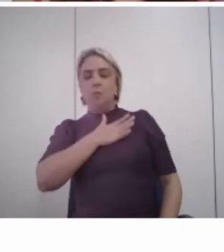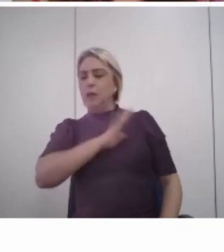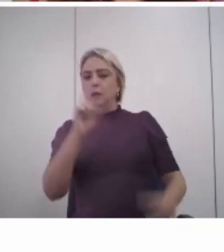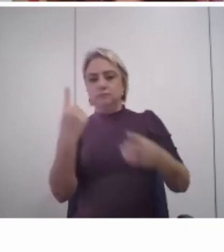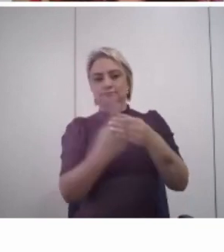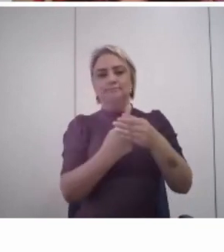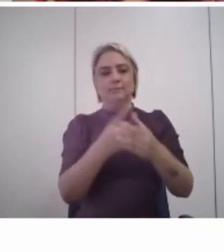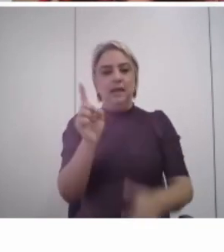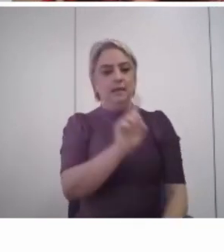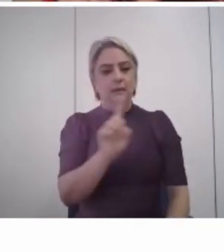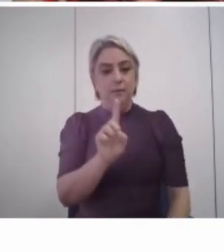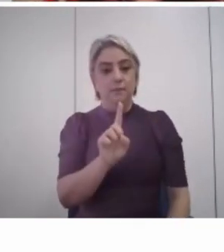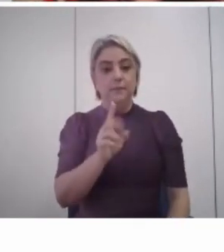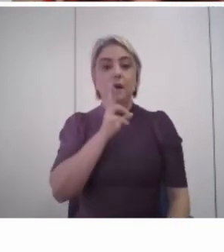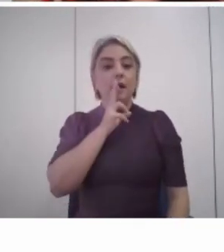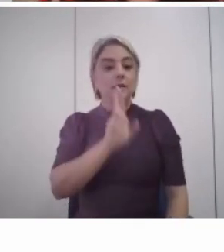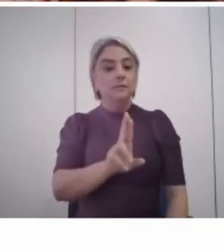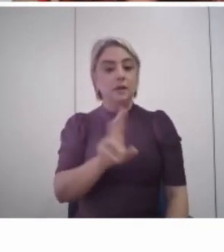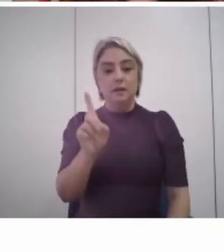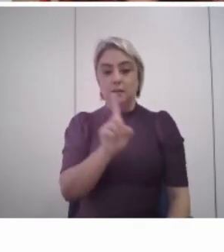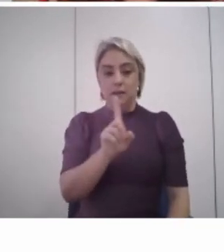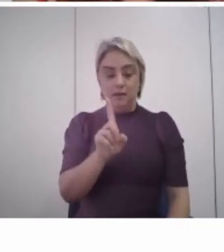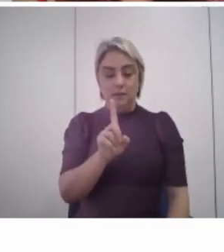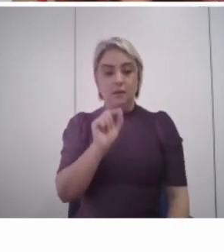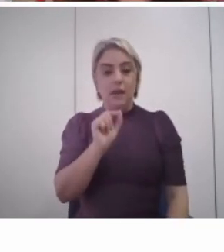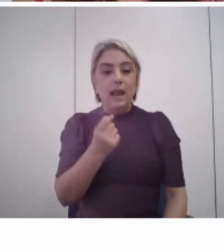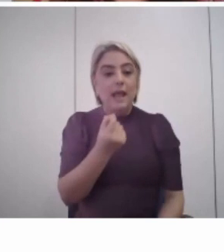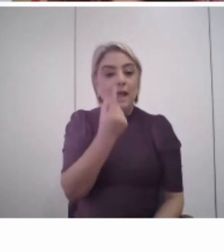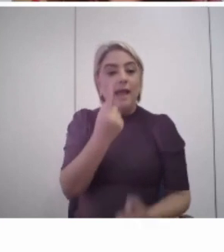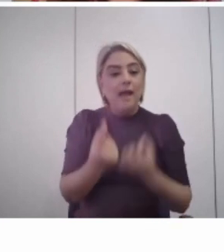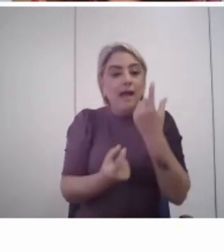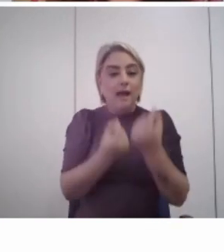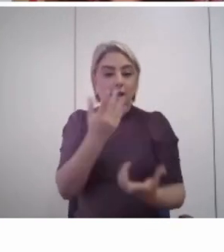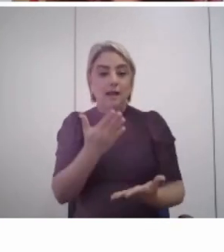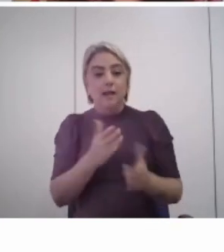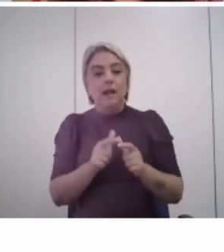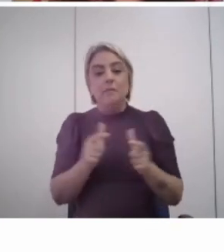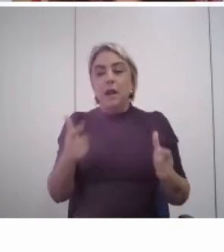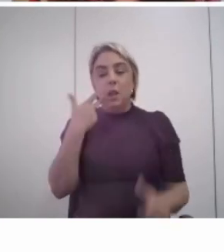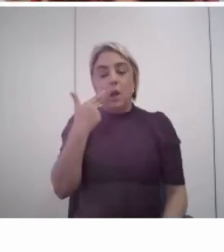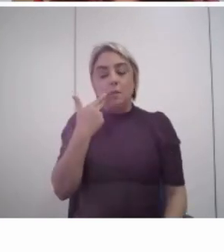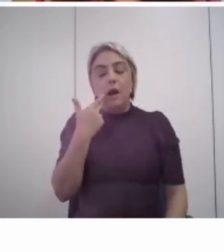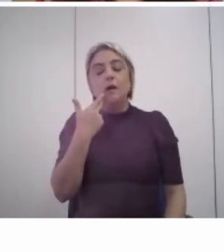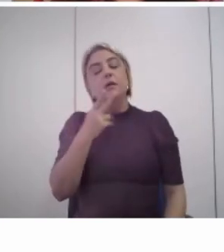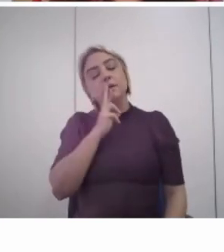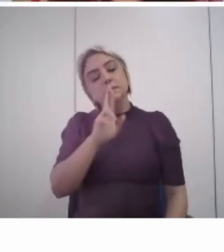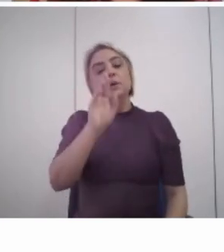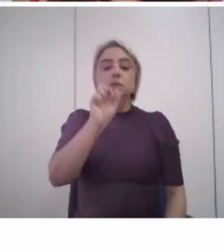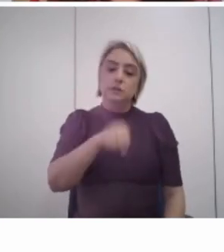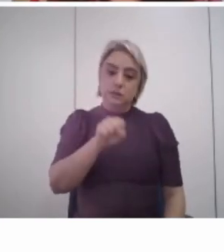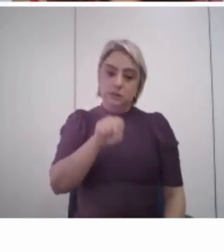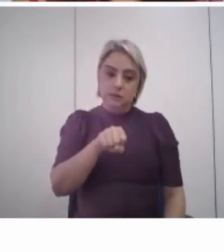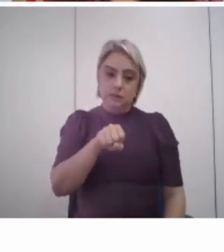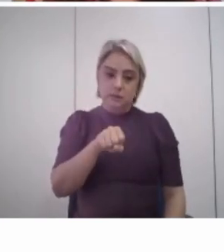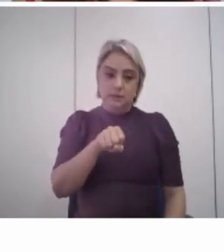ela vem como não. Então, a resposta não, gente, vai ser uma exceção. A grande maioria das vezes, a gente vai responder sim nesse